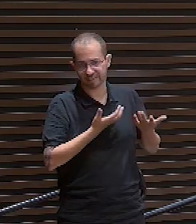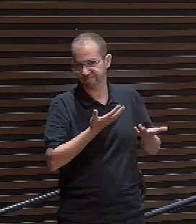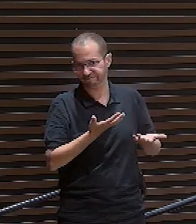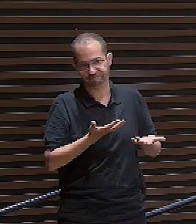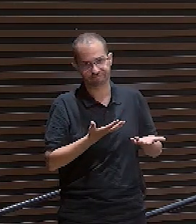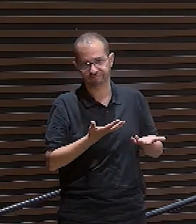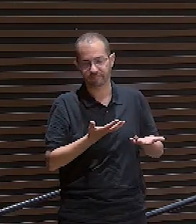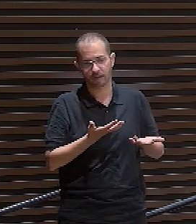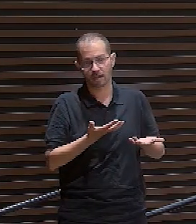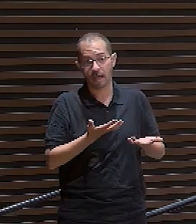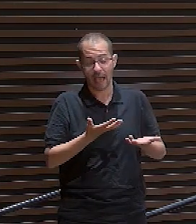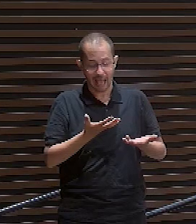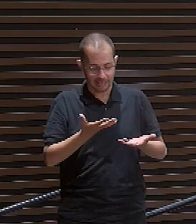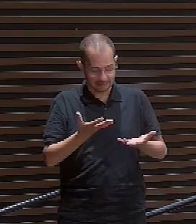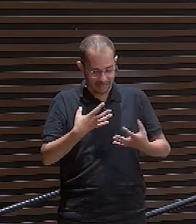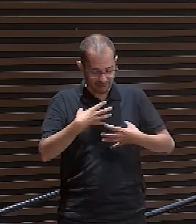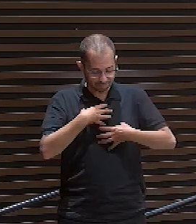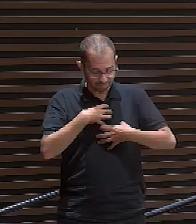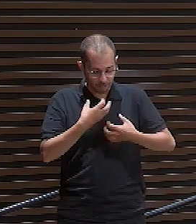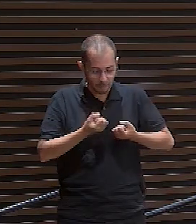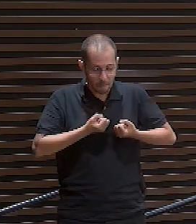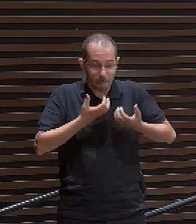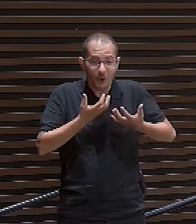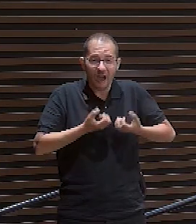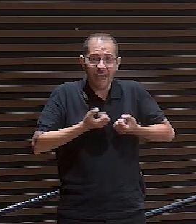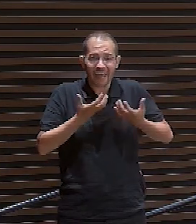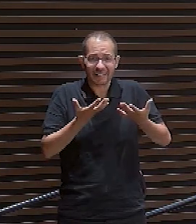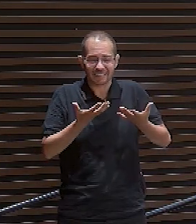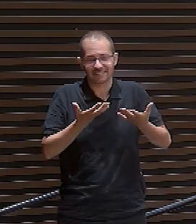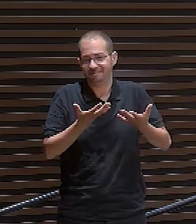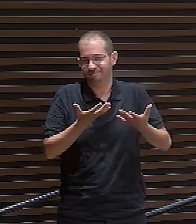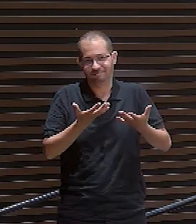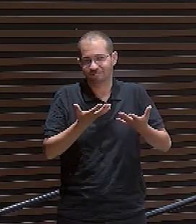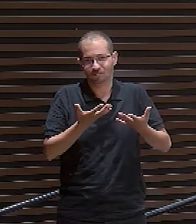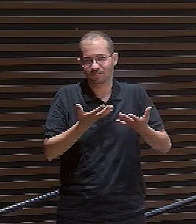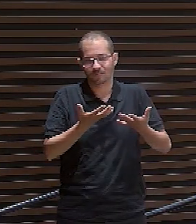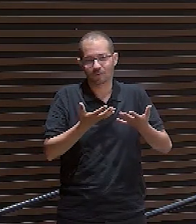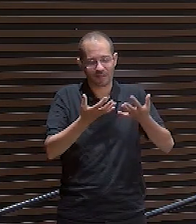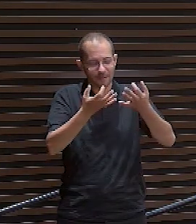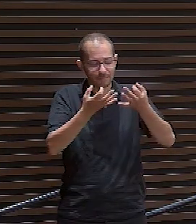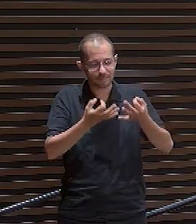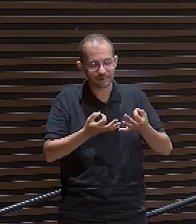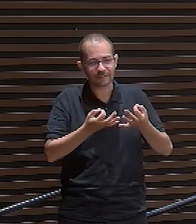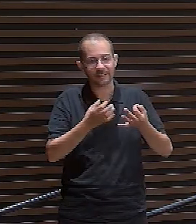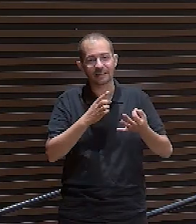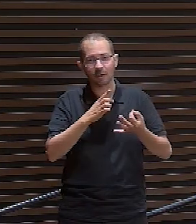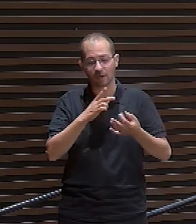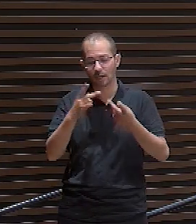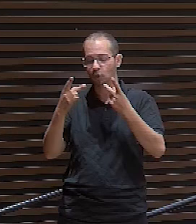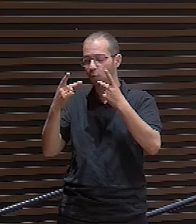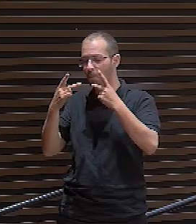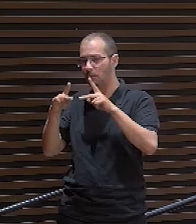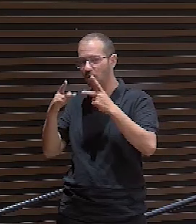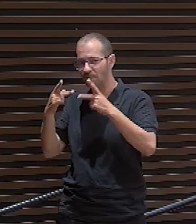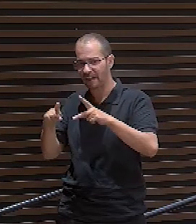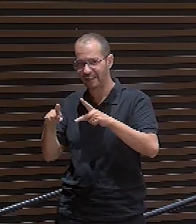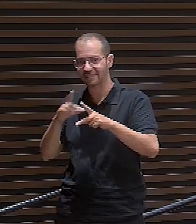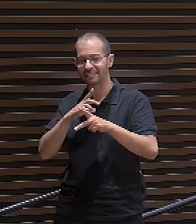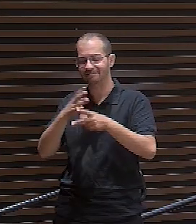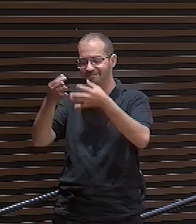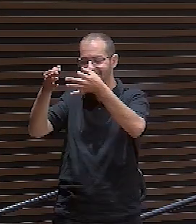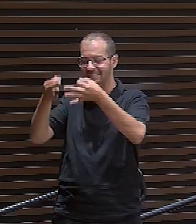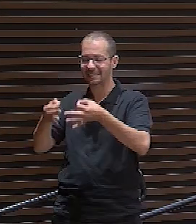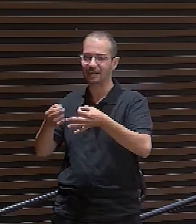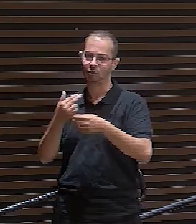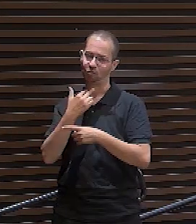uma inspiração de pé quebrado. A inspiração do profeta é a inspiração divina. Não pode ser trocada